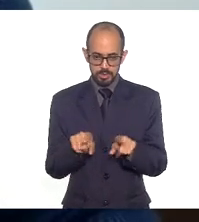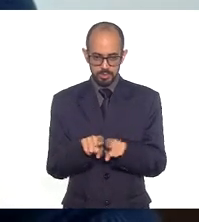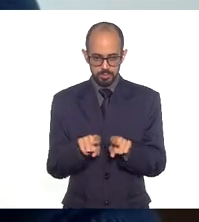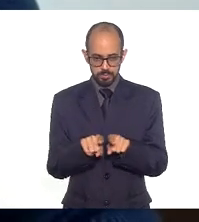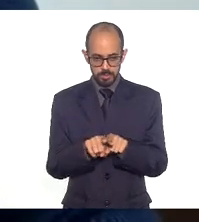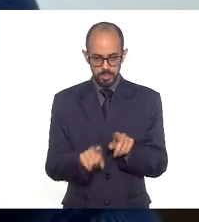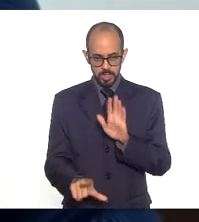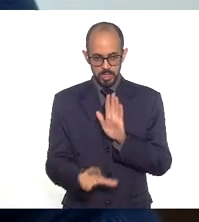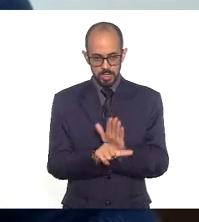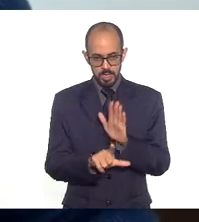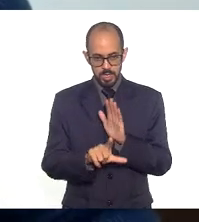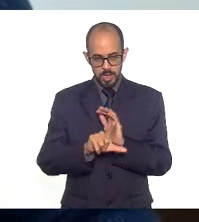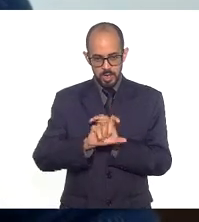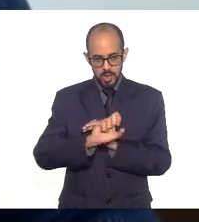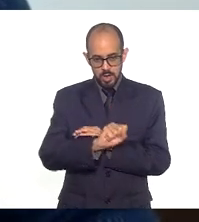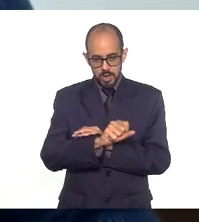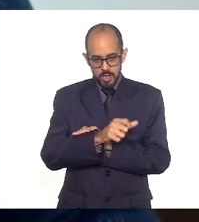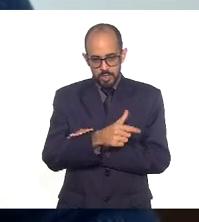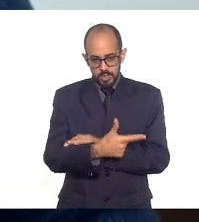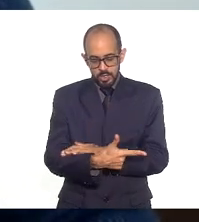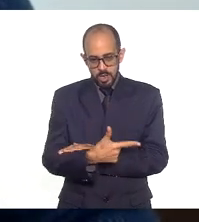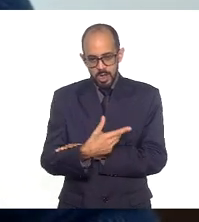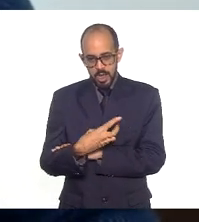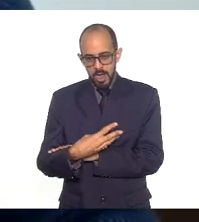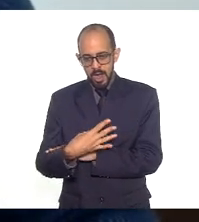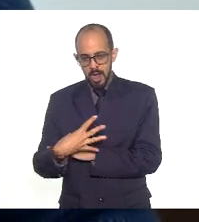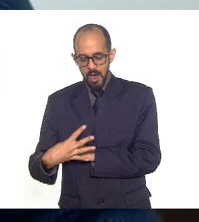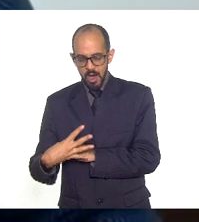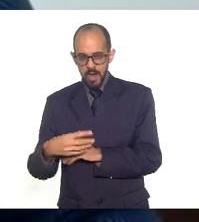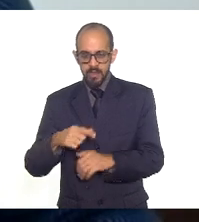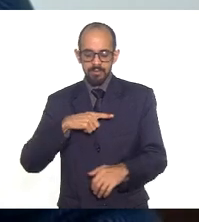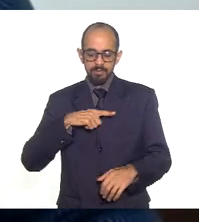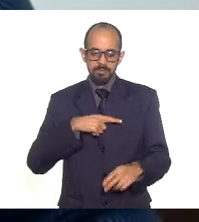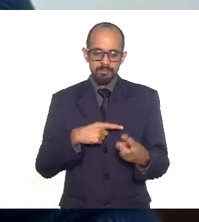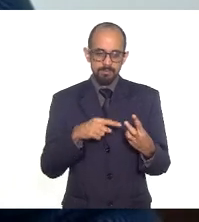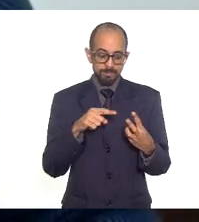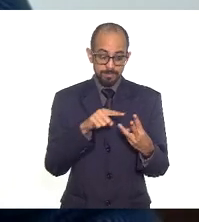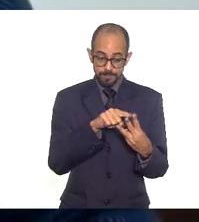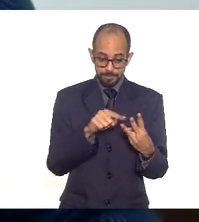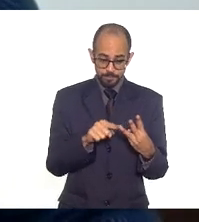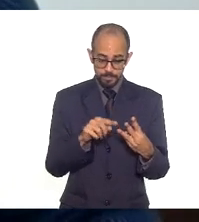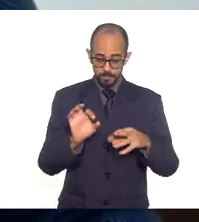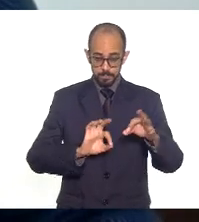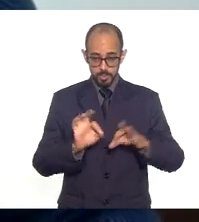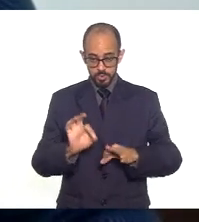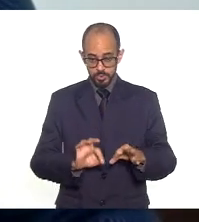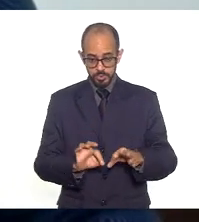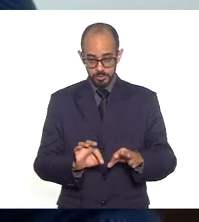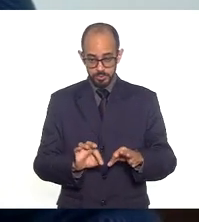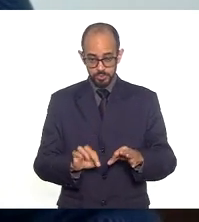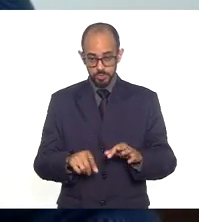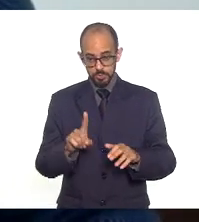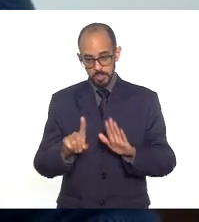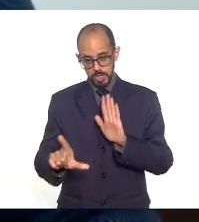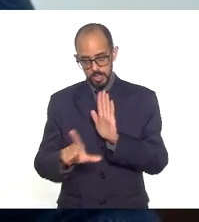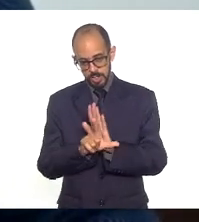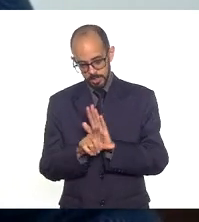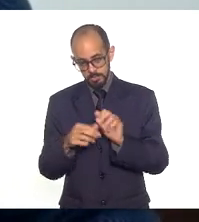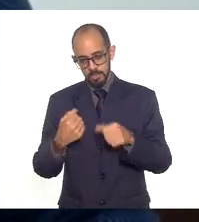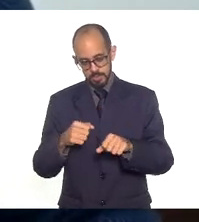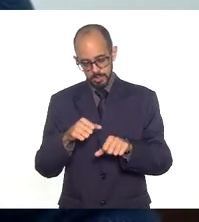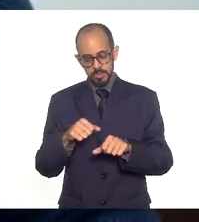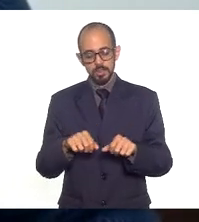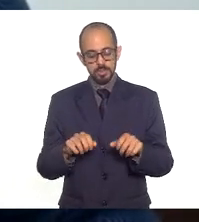Lei 8.234, que são três projetos e uma lei em questão. A 8.234, que está em vigor, e esses três projetos do Rodrigo. Então, acho que o encanamento está